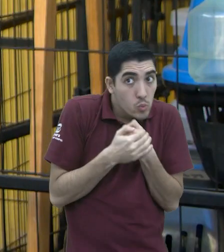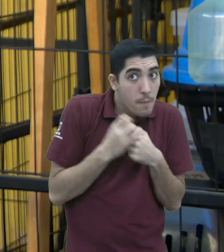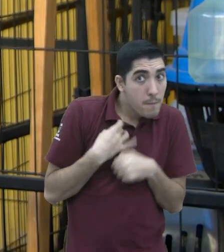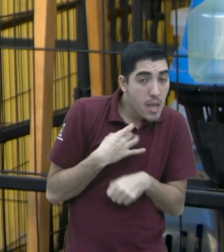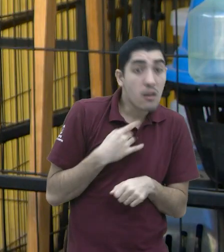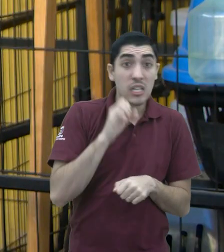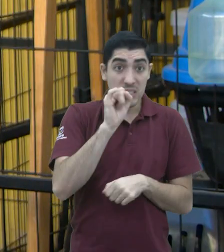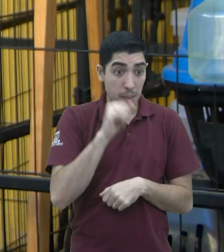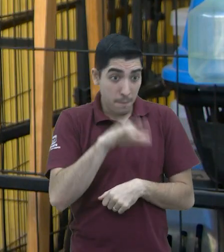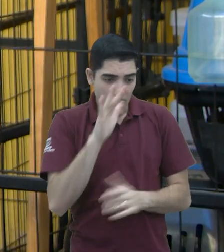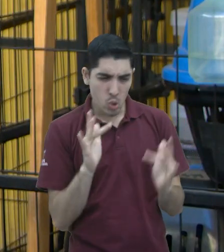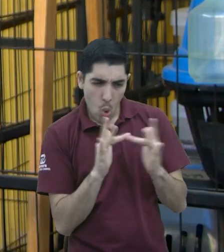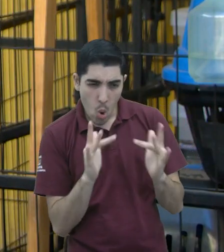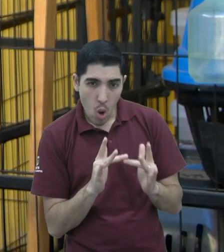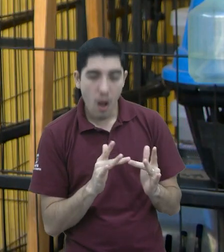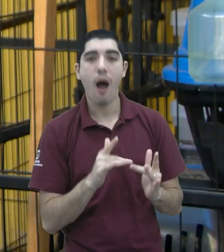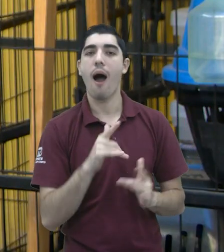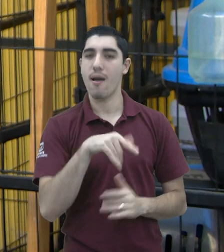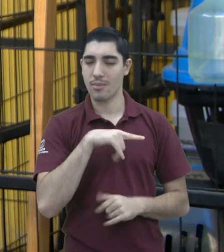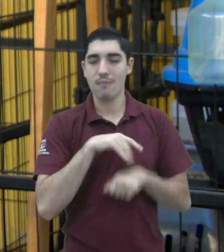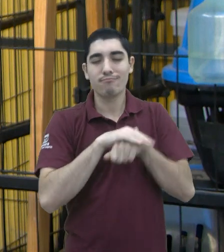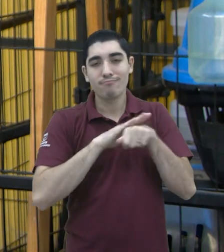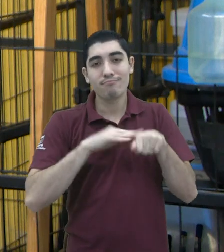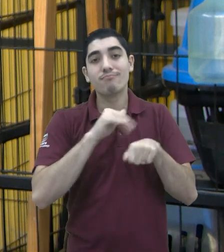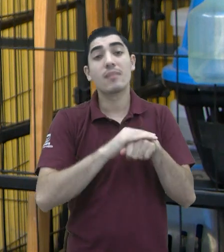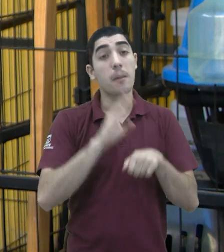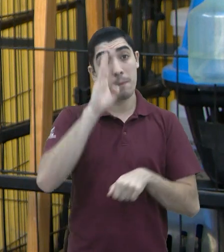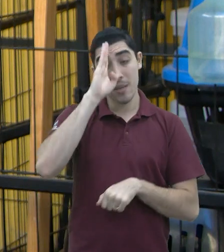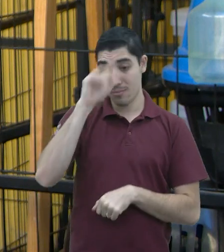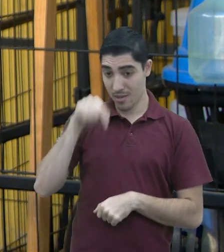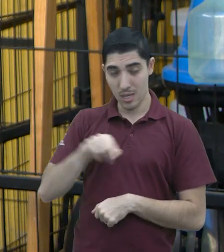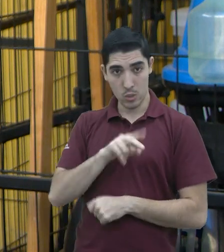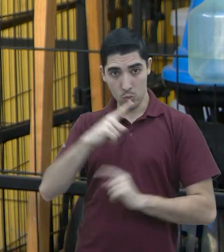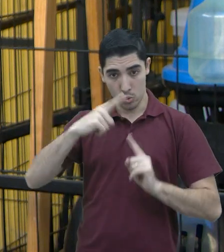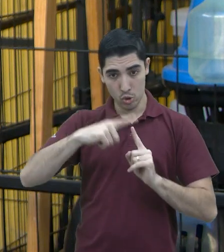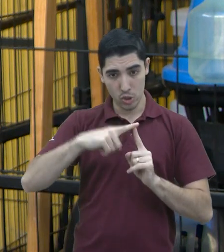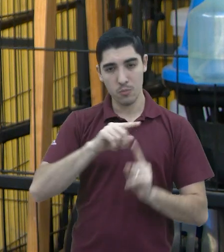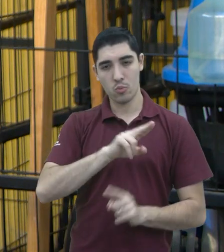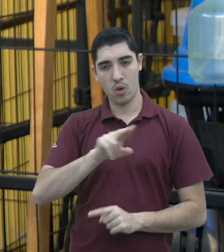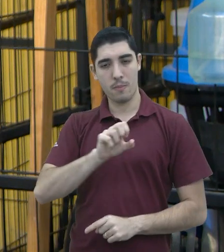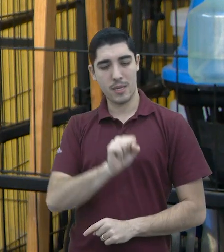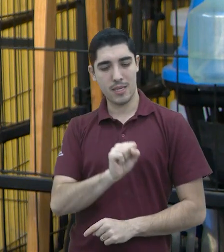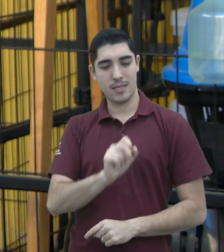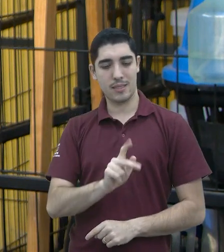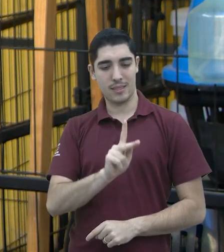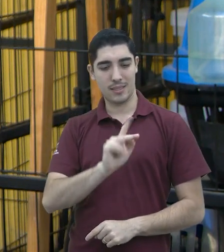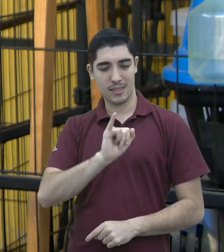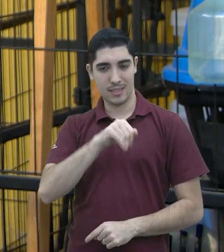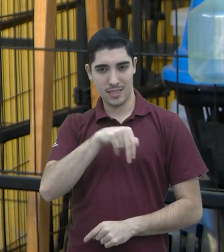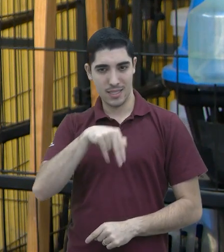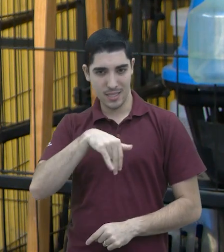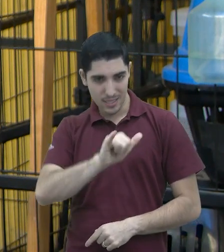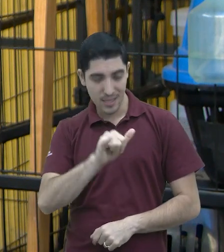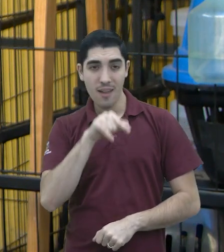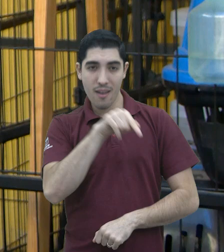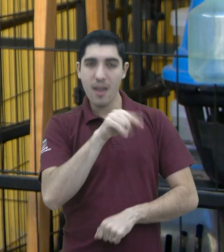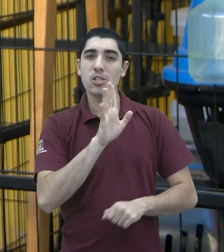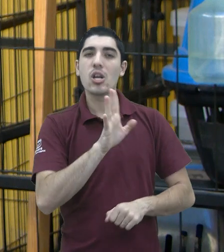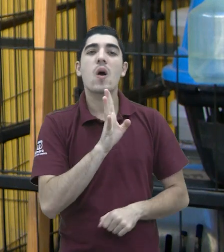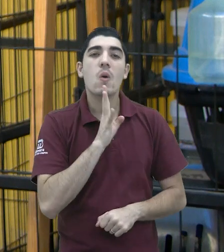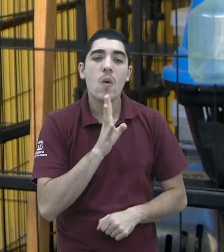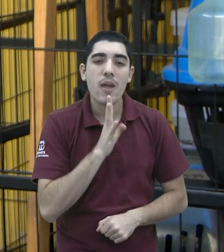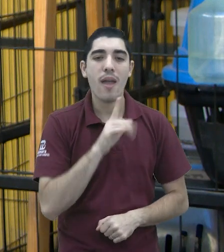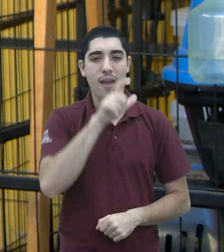Quanto mais ele tiver contato, ele vai ser mais manso, principalmente os skinnies, que ele reconhece o dono, quando ele sabe a hora da alimentação, ele sabe a hora que